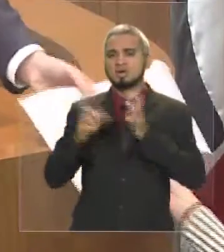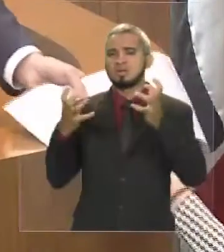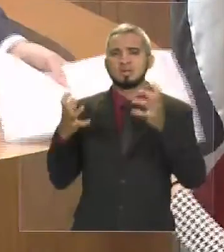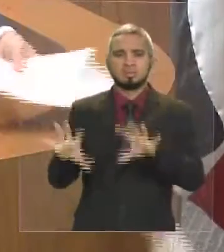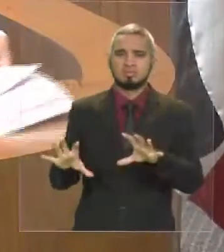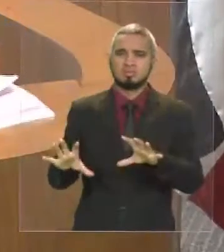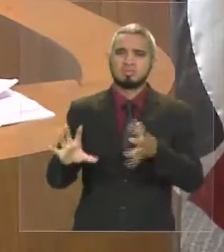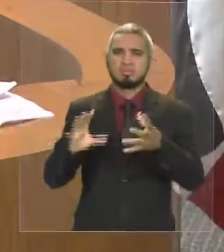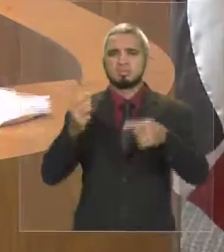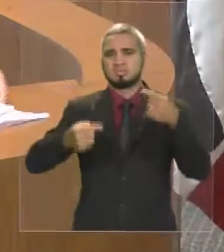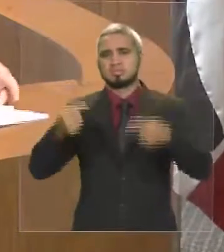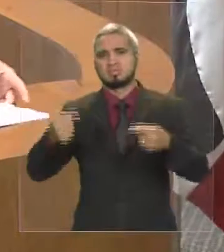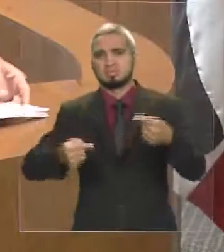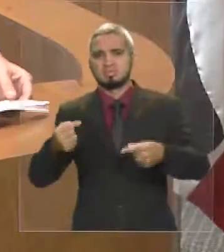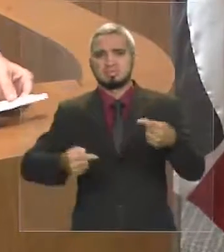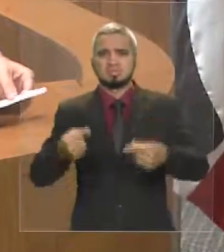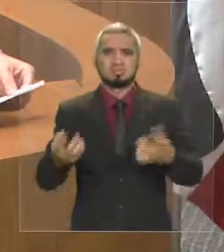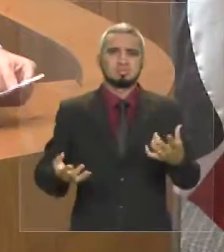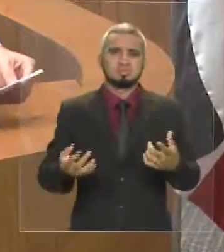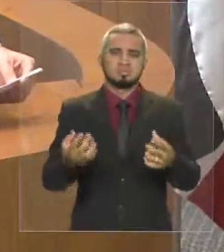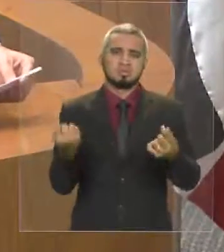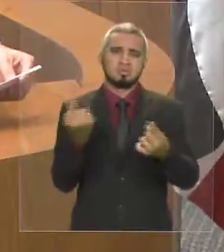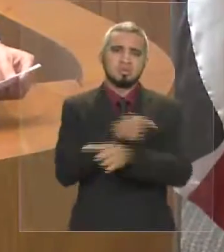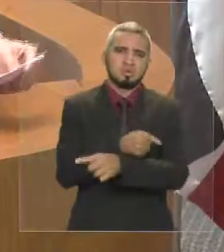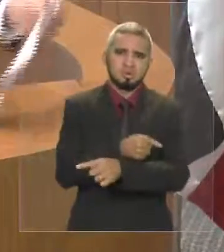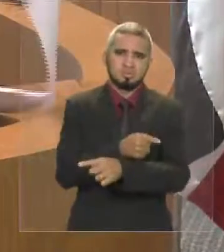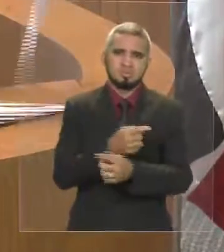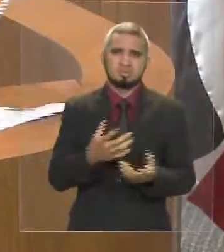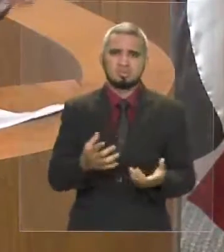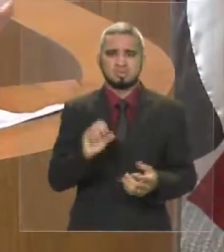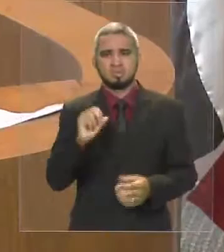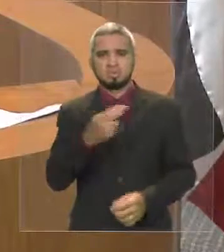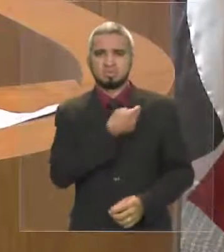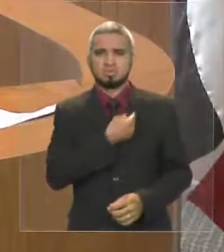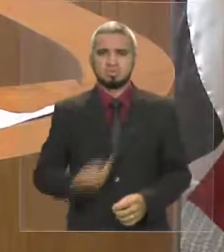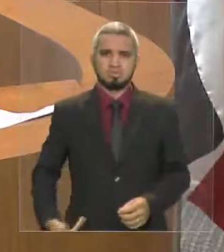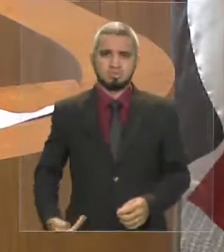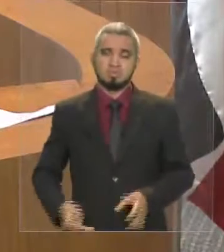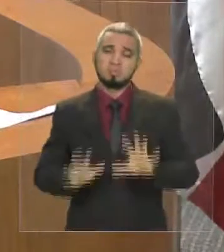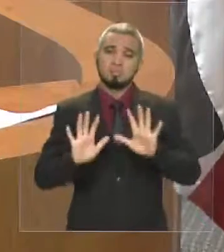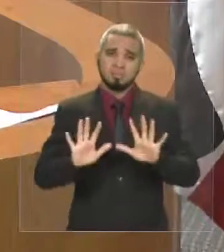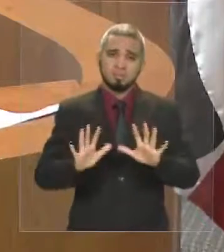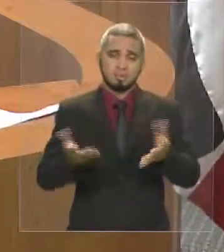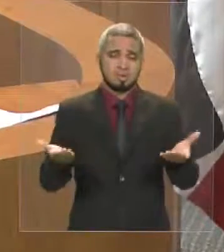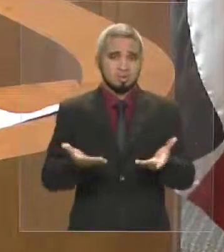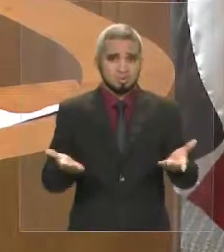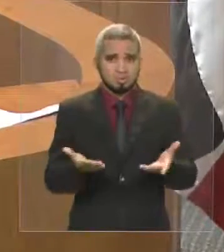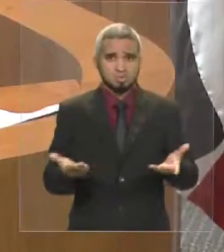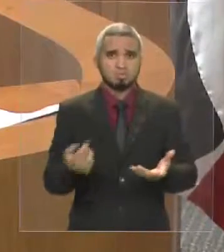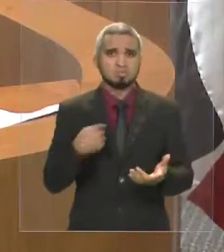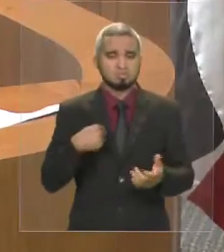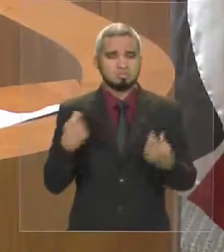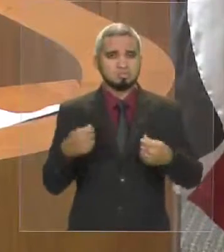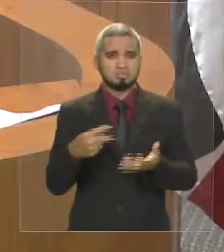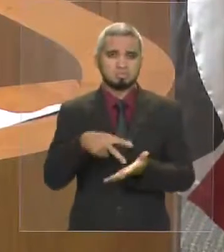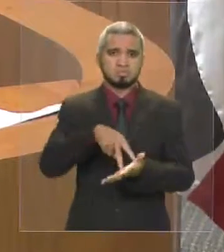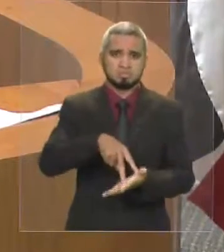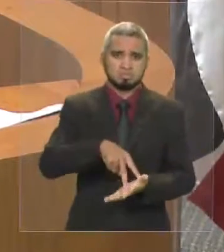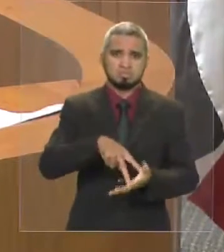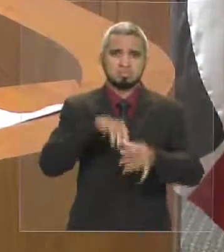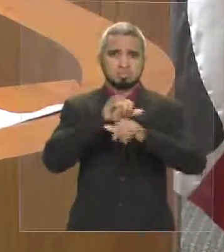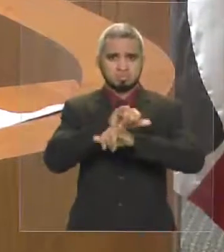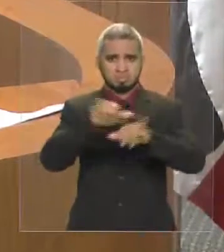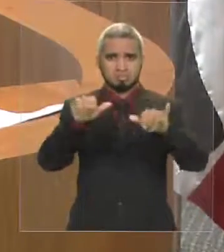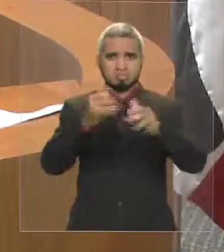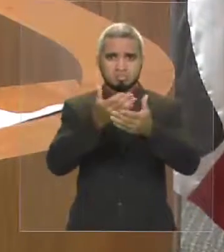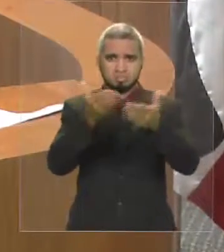à questão de oposição ao governo. Mas eu quero trazer aqui uma notícia a